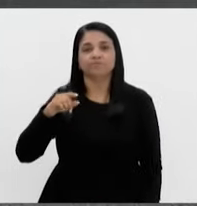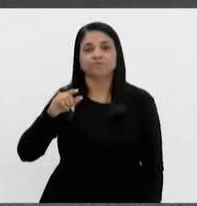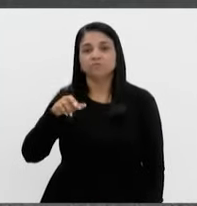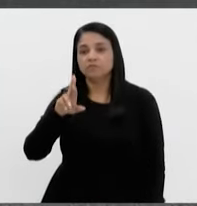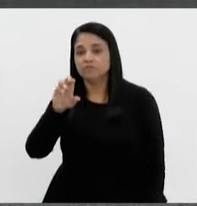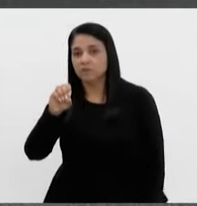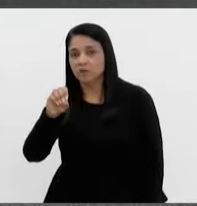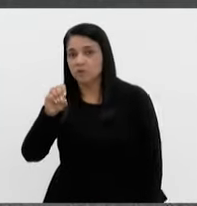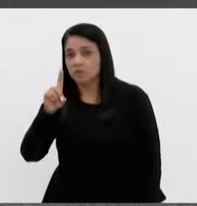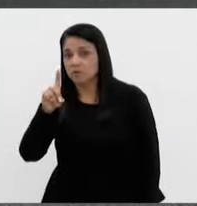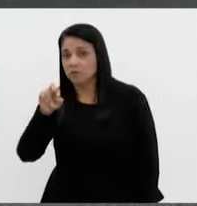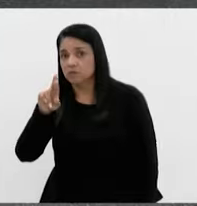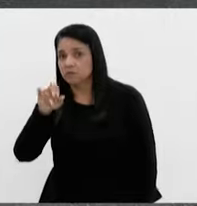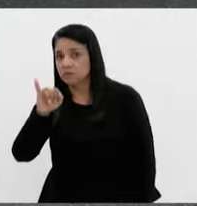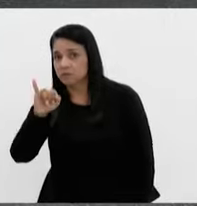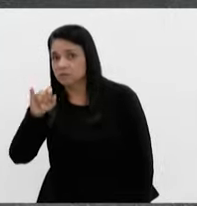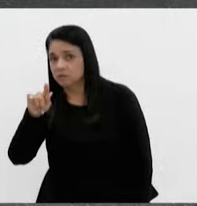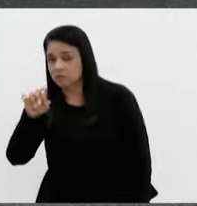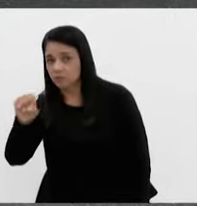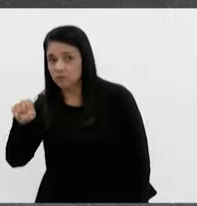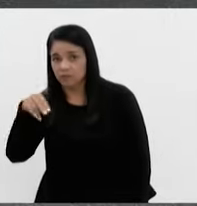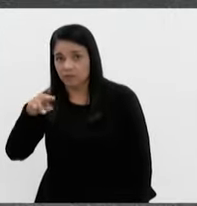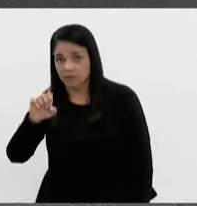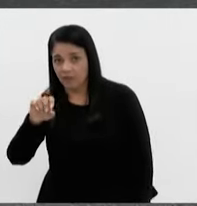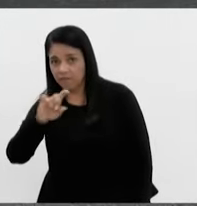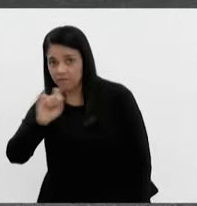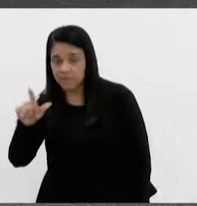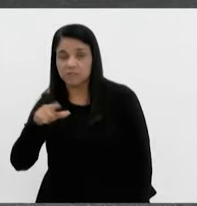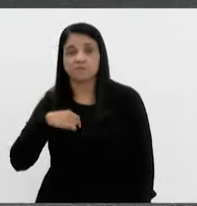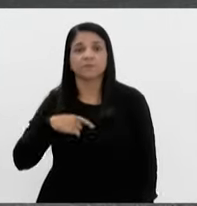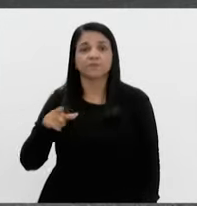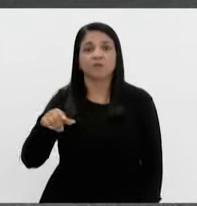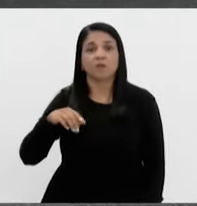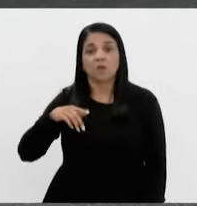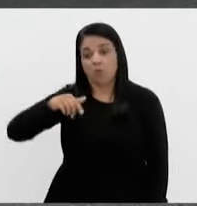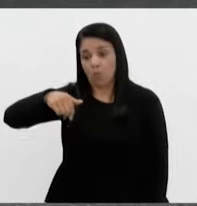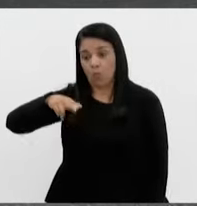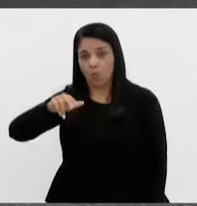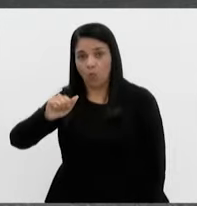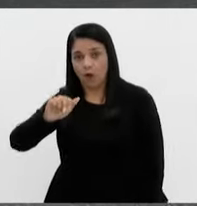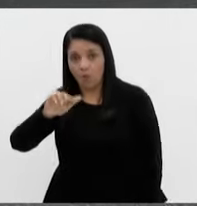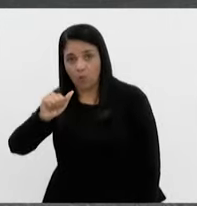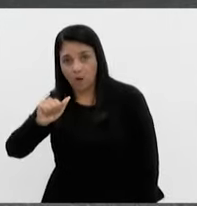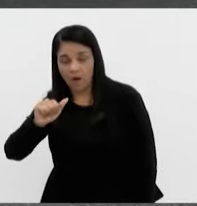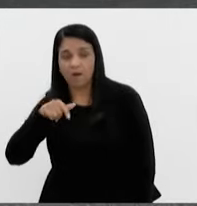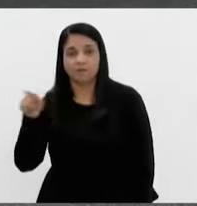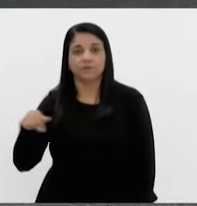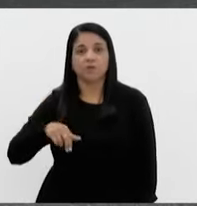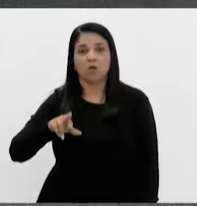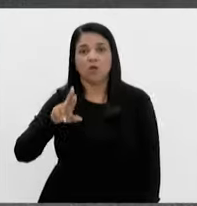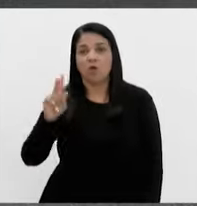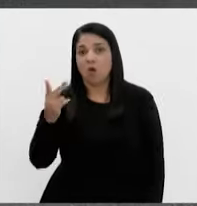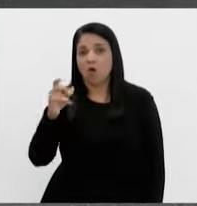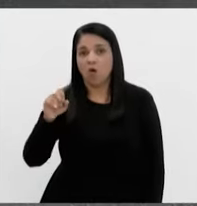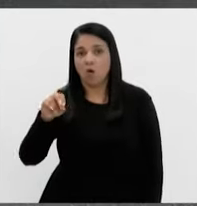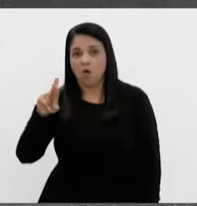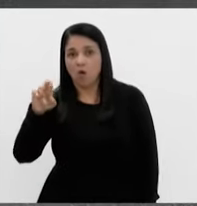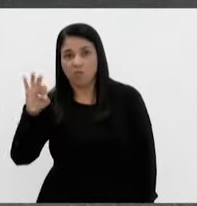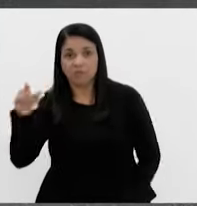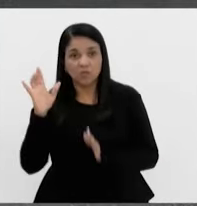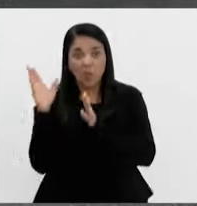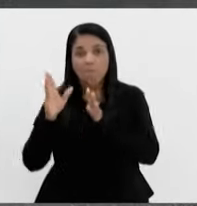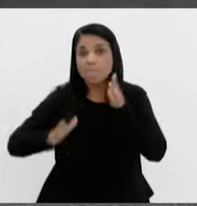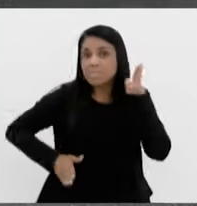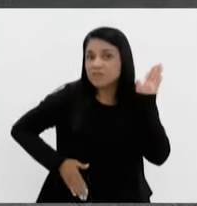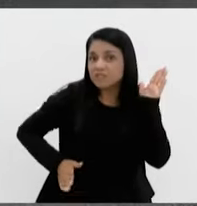bandidos são bandidos que desviam dinheiro público bandidos que tiram do seu filho do seu parente